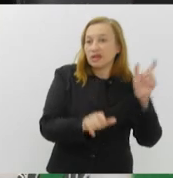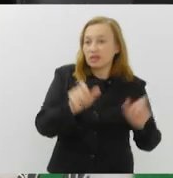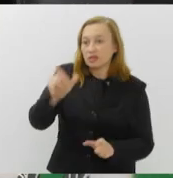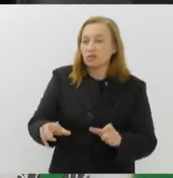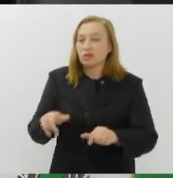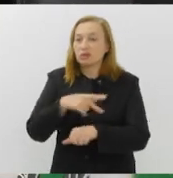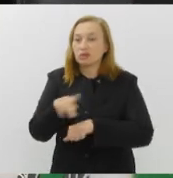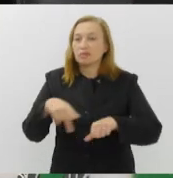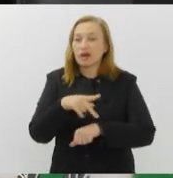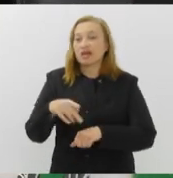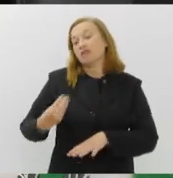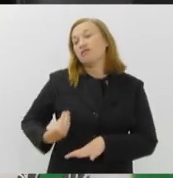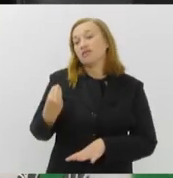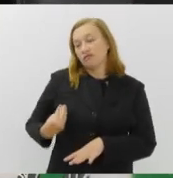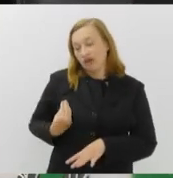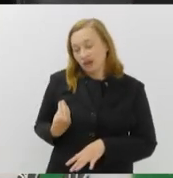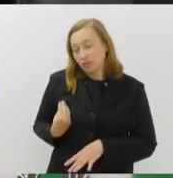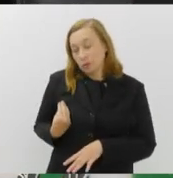assim vivemos